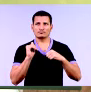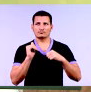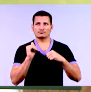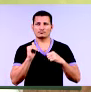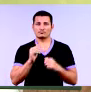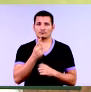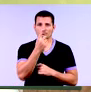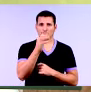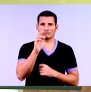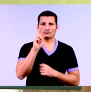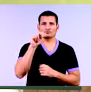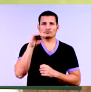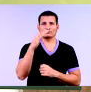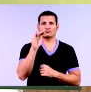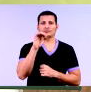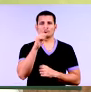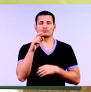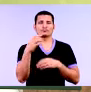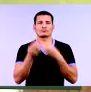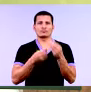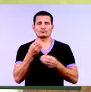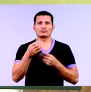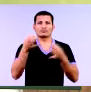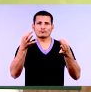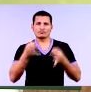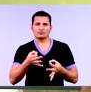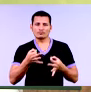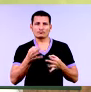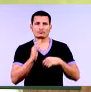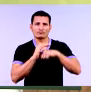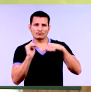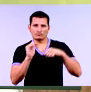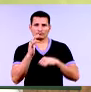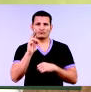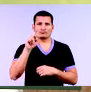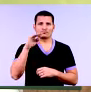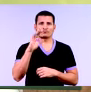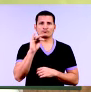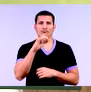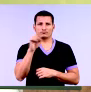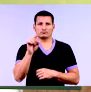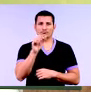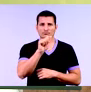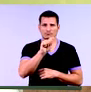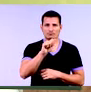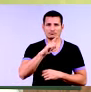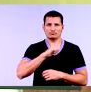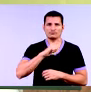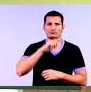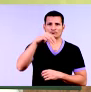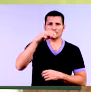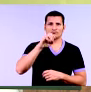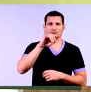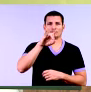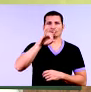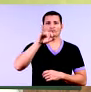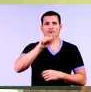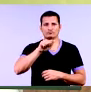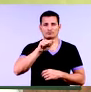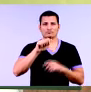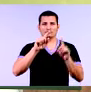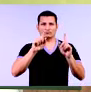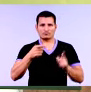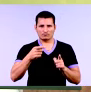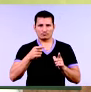de uma função. Qual seria a forma correta de chamar uma função? Na letra A a gente tem média, abre e fecha parênteses. Na letra B a gente